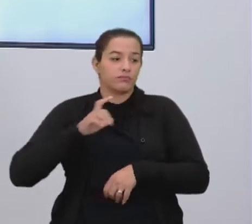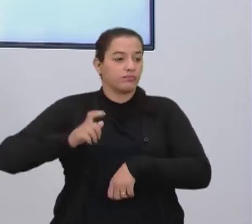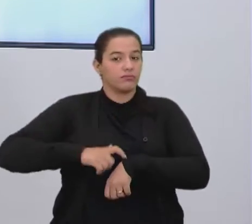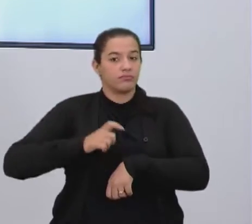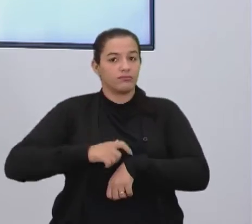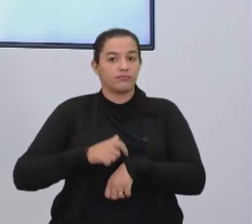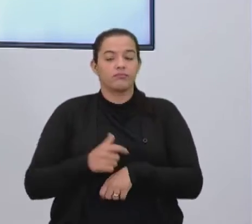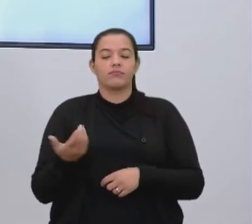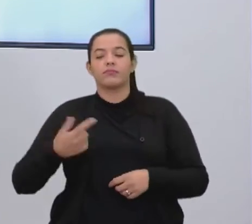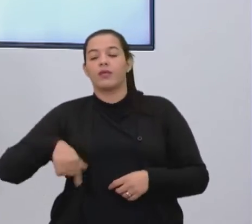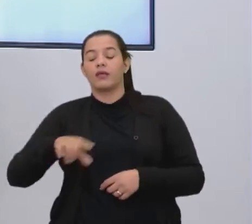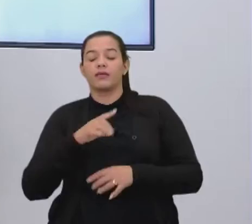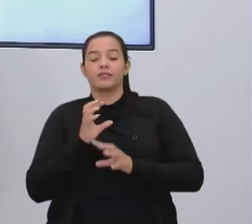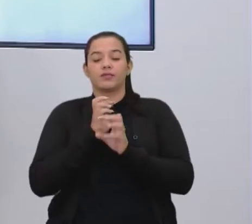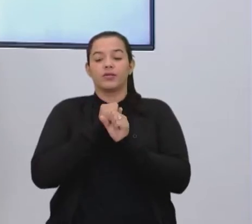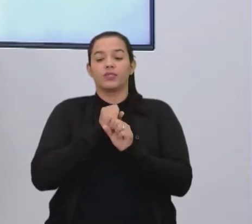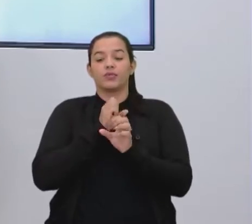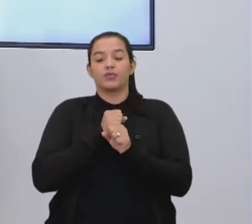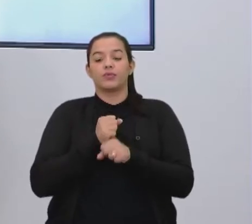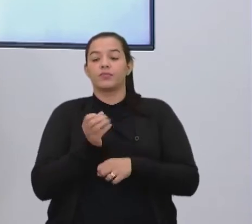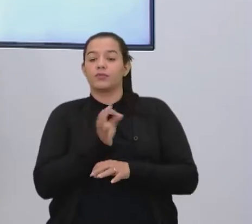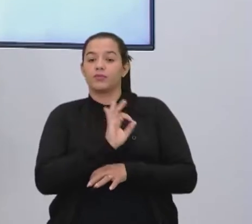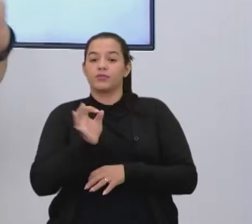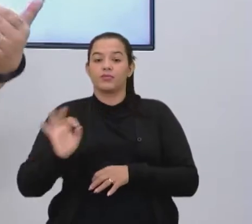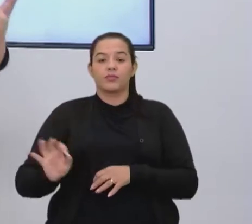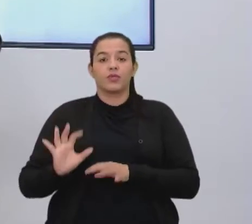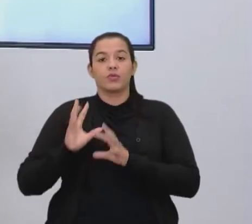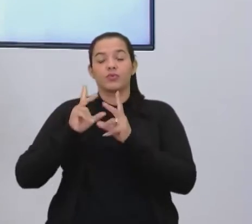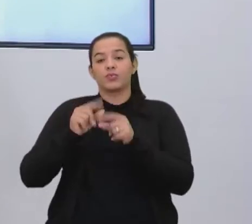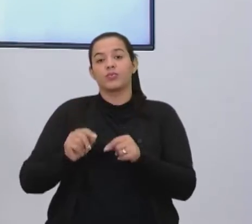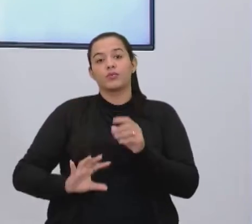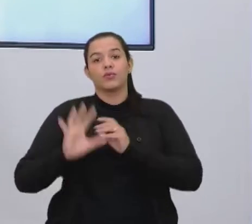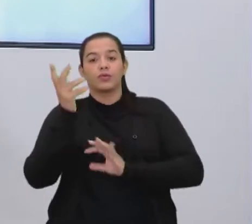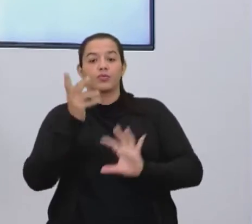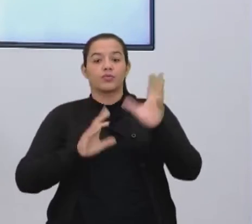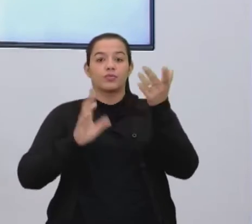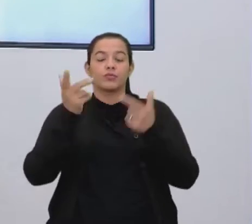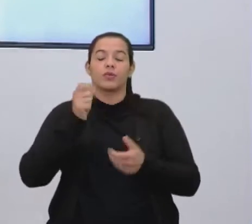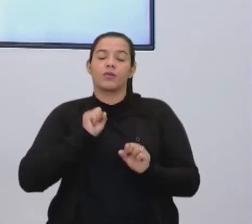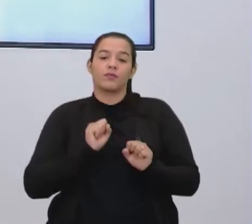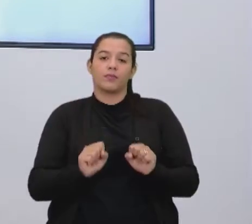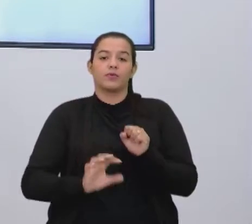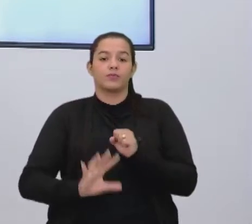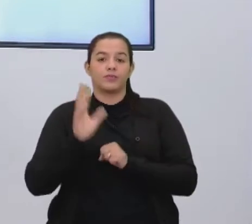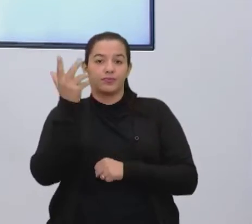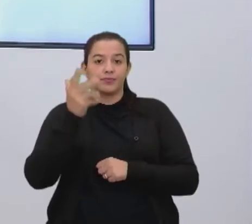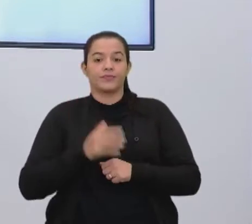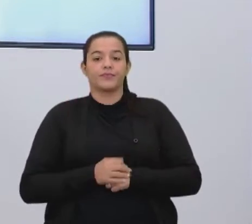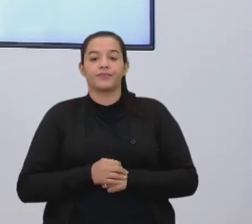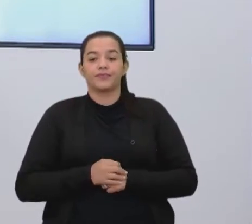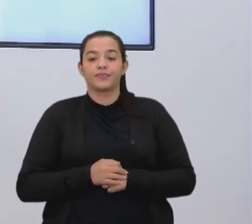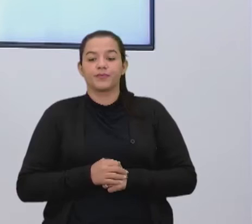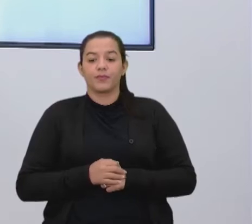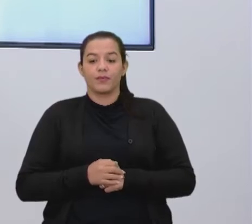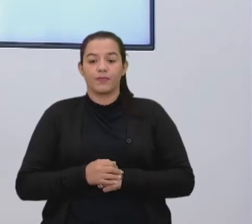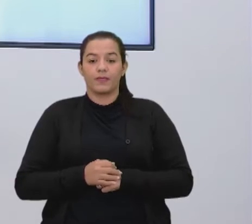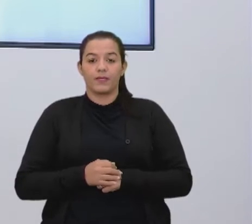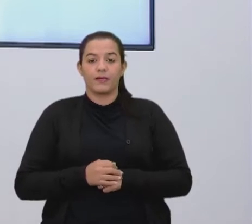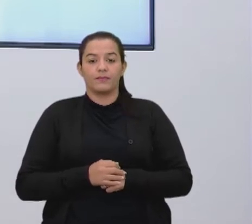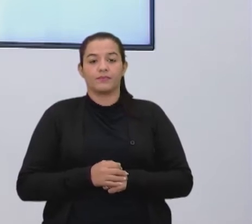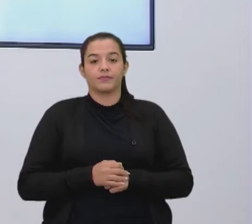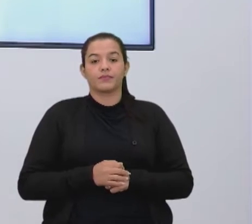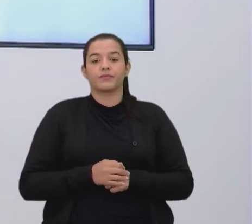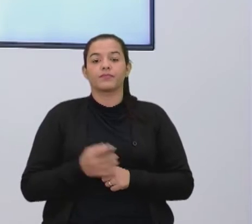e aí não se calcula necessariamente todos os danos que esse processo pode gerar, tá? A